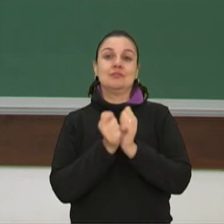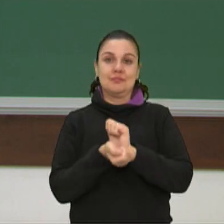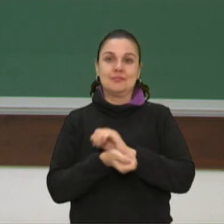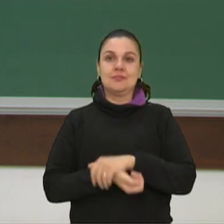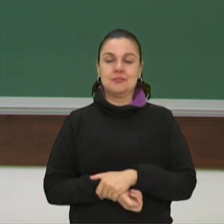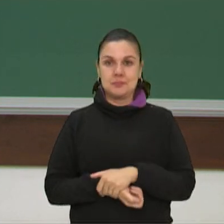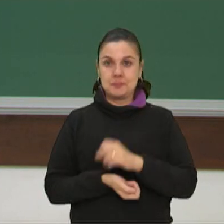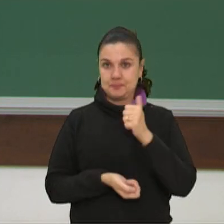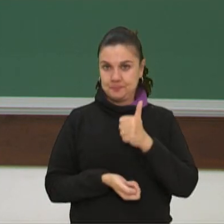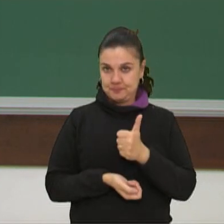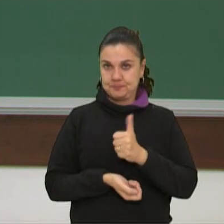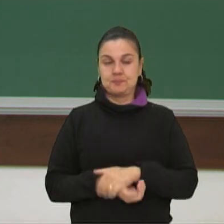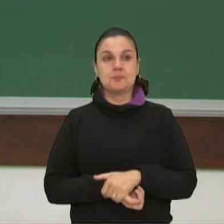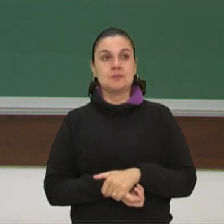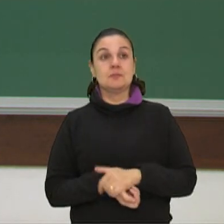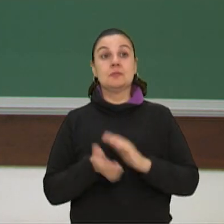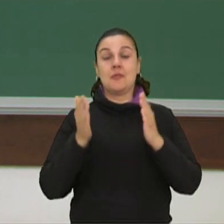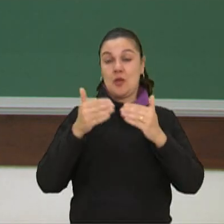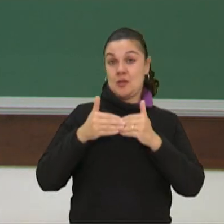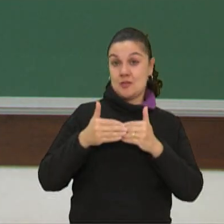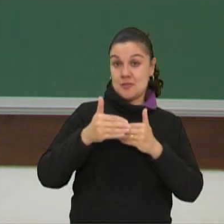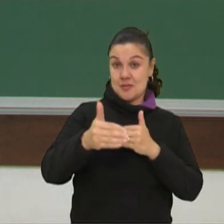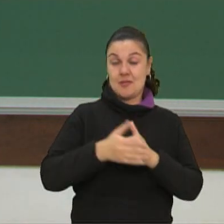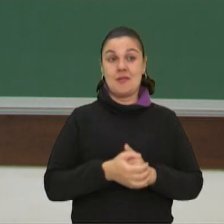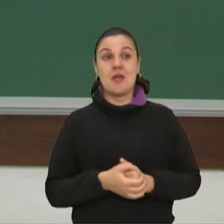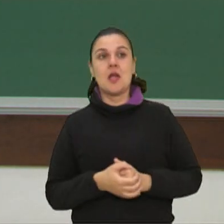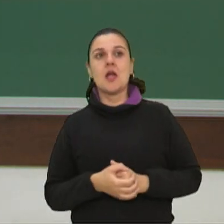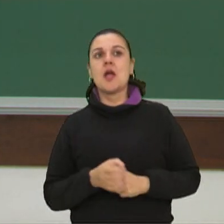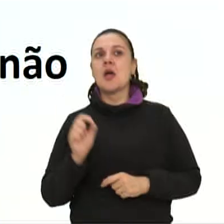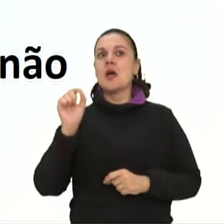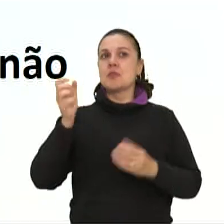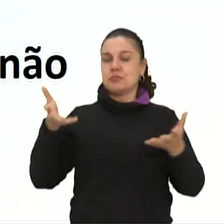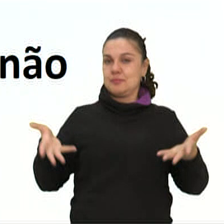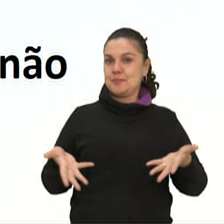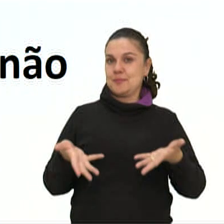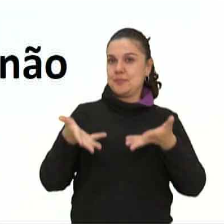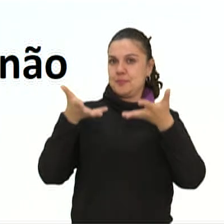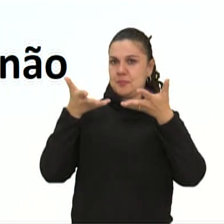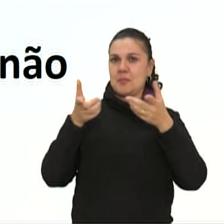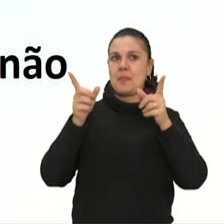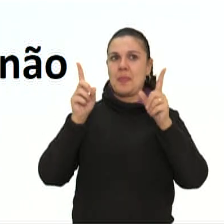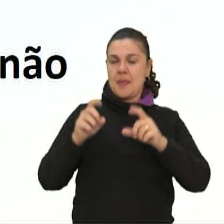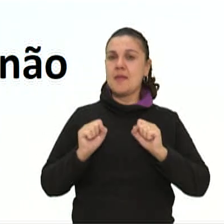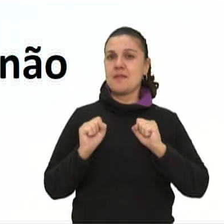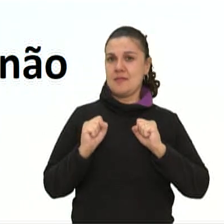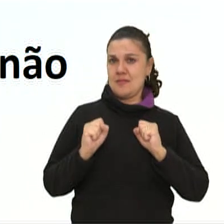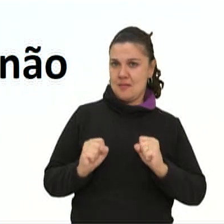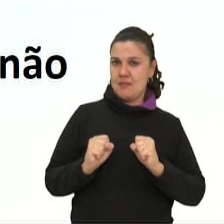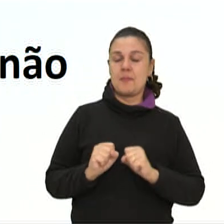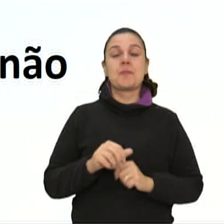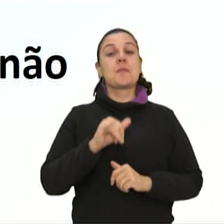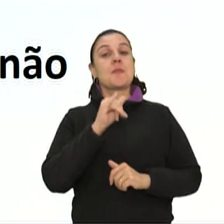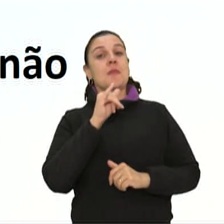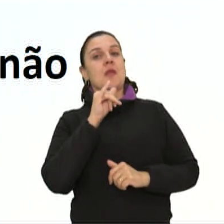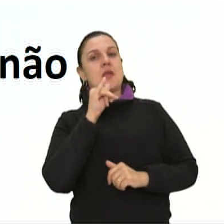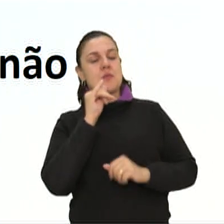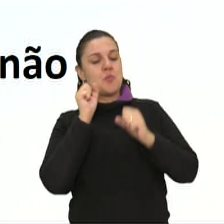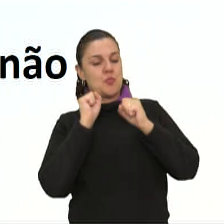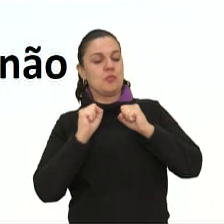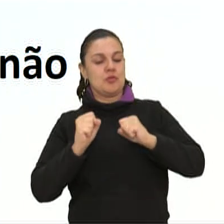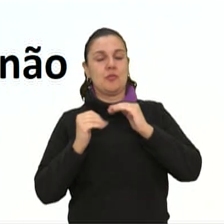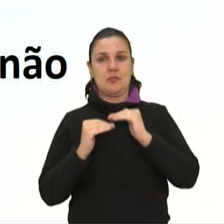Gerais. Legal? Seguindo, a ascensão social era possível. Sim, você